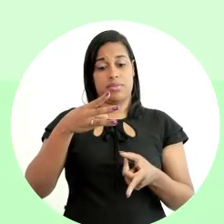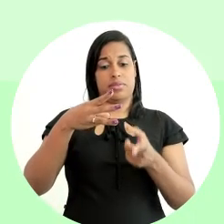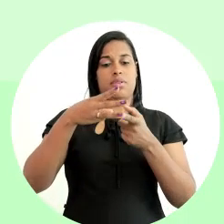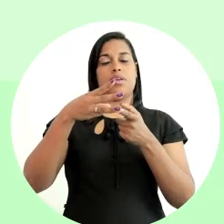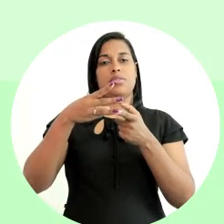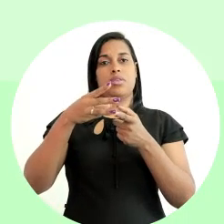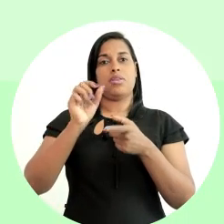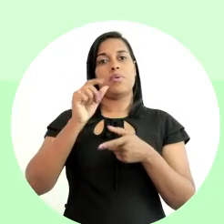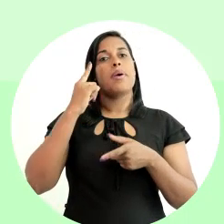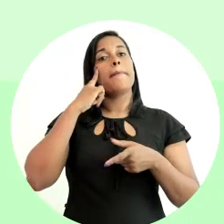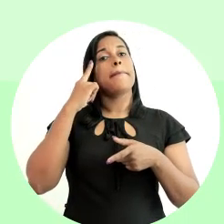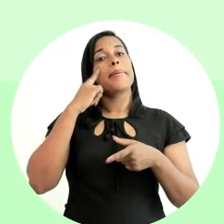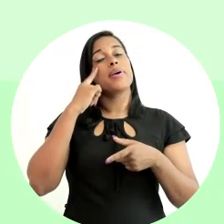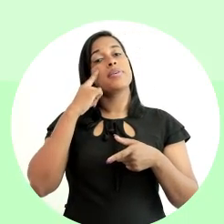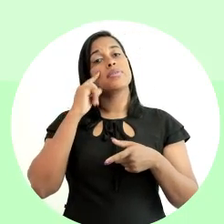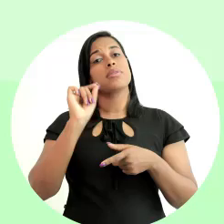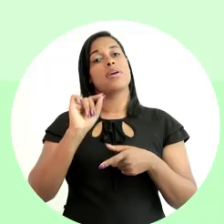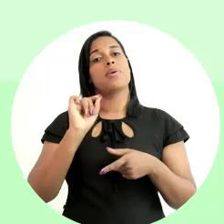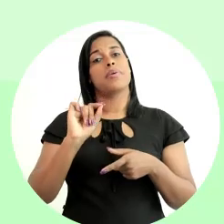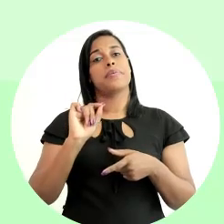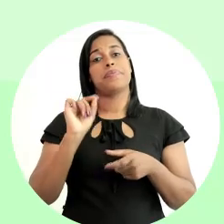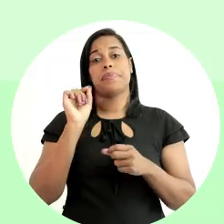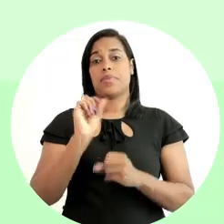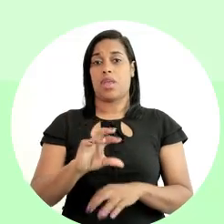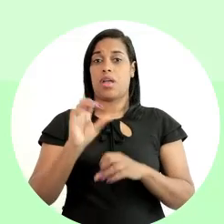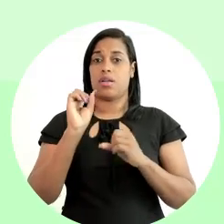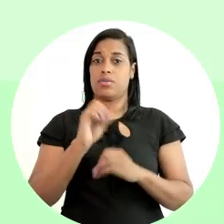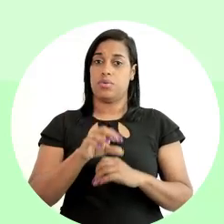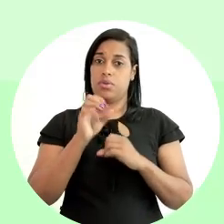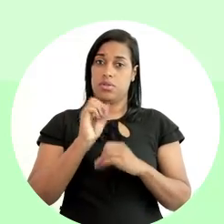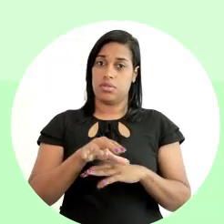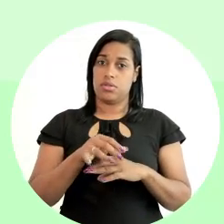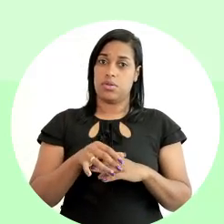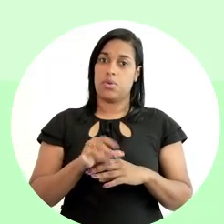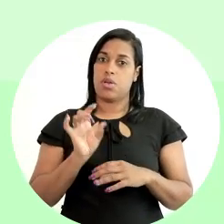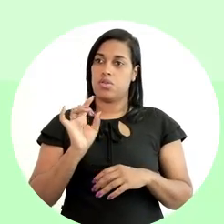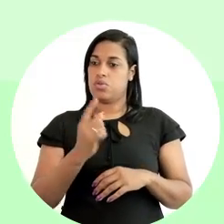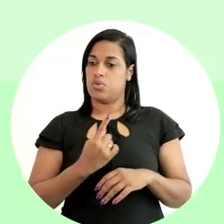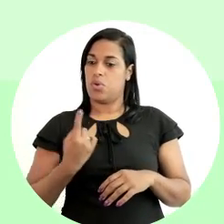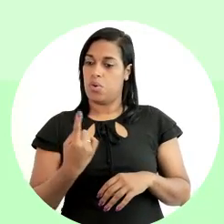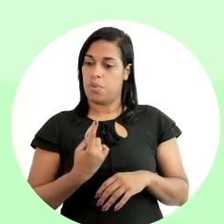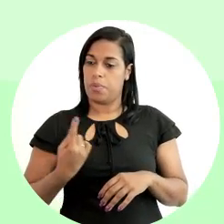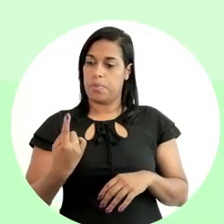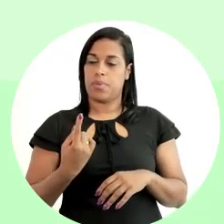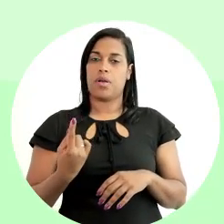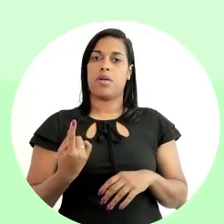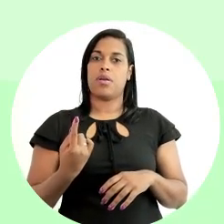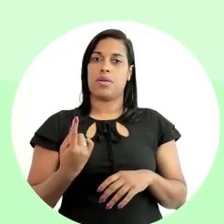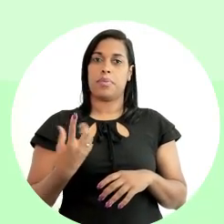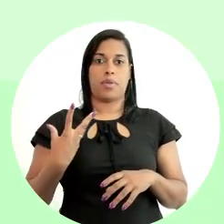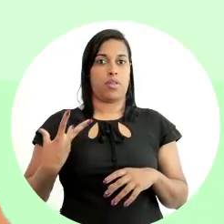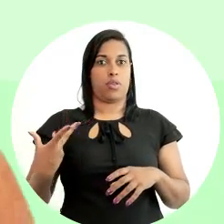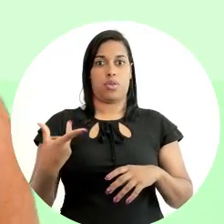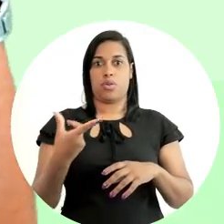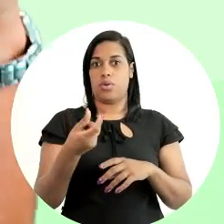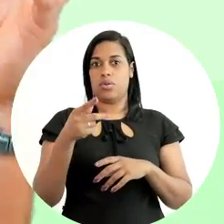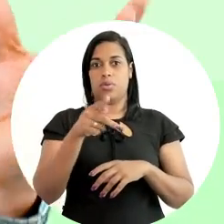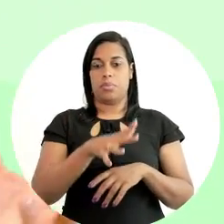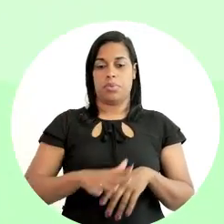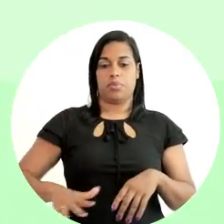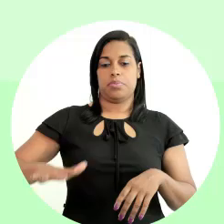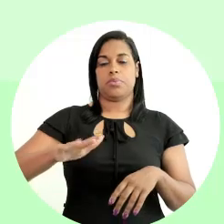terceiro lugar, é pensar que a educação, ela não é uma só para toda